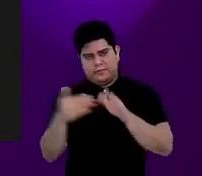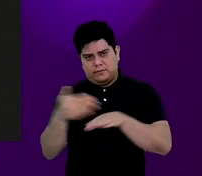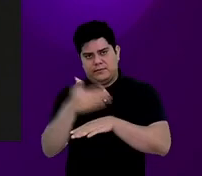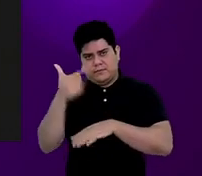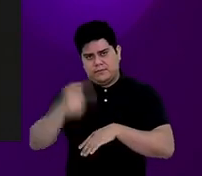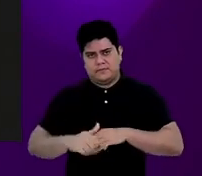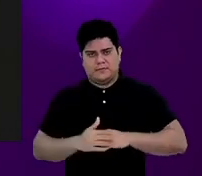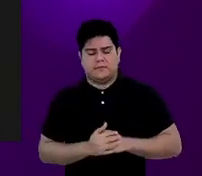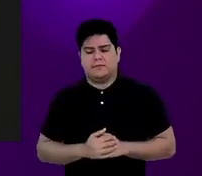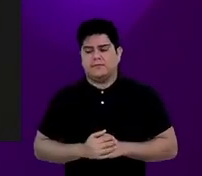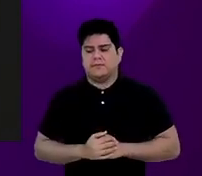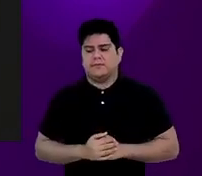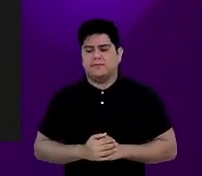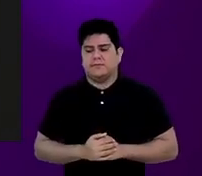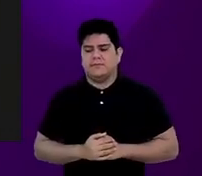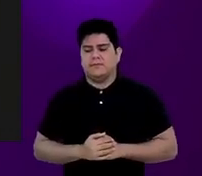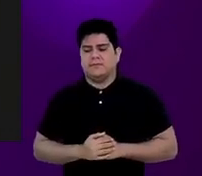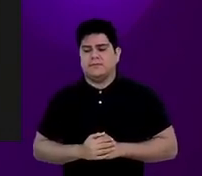novamente.